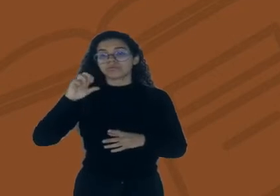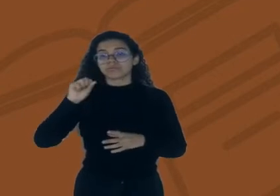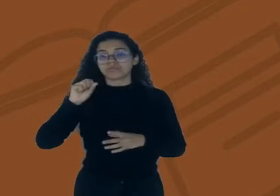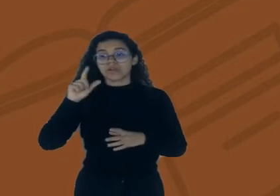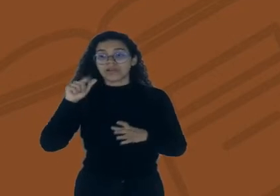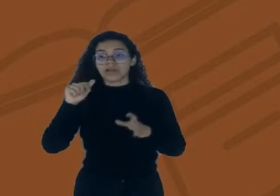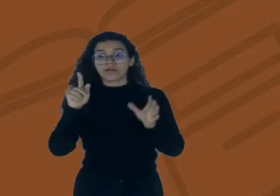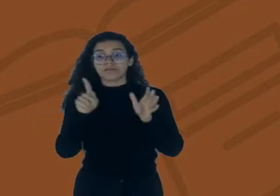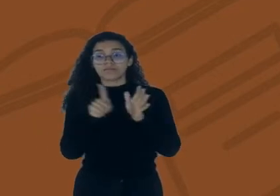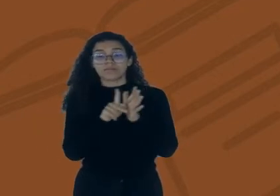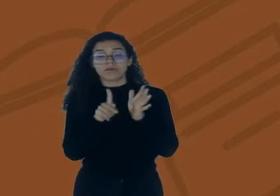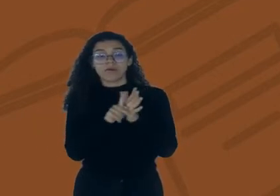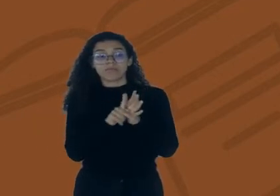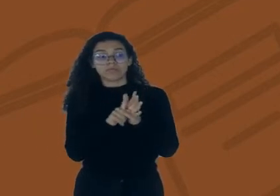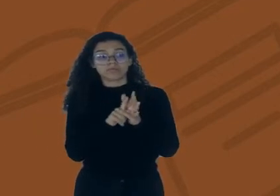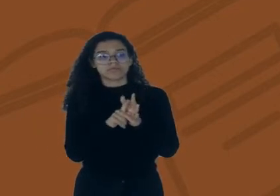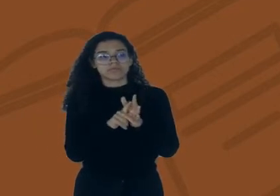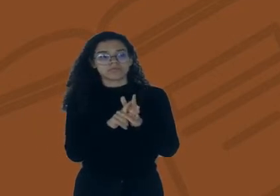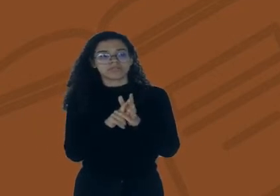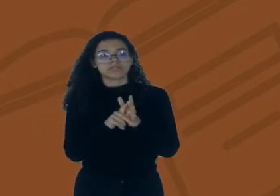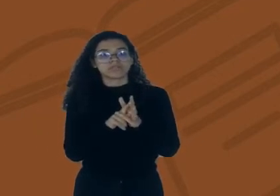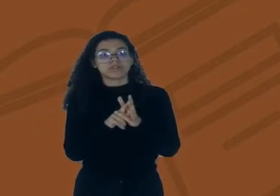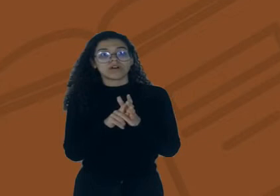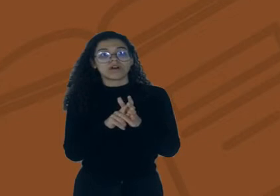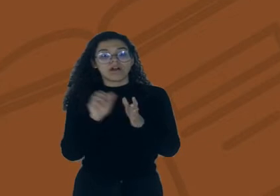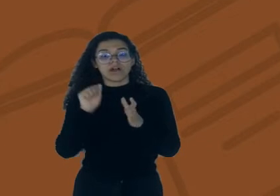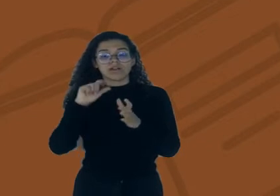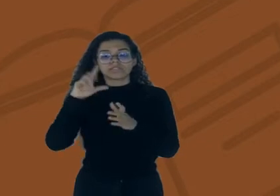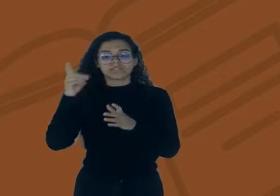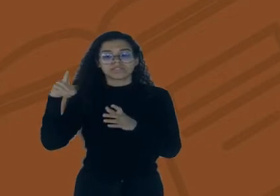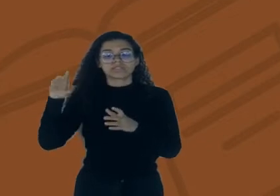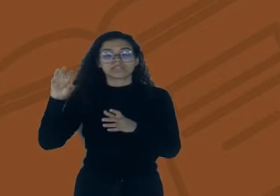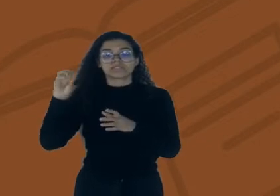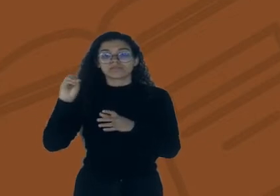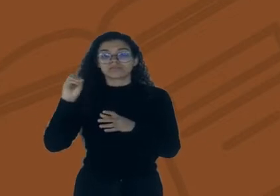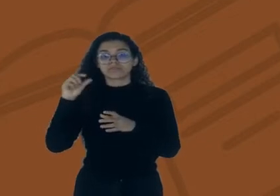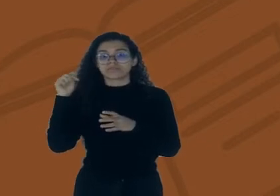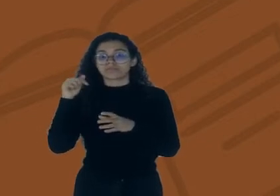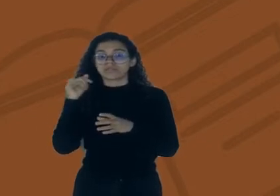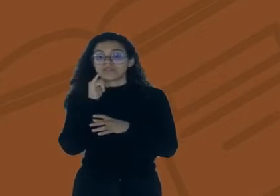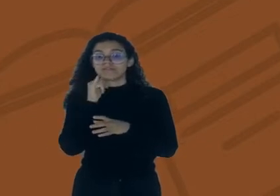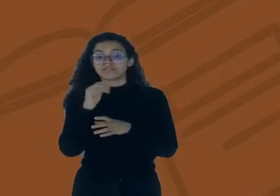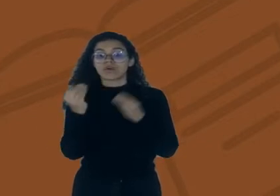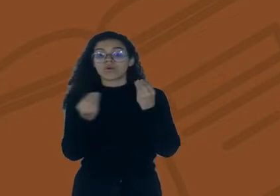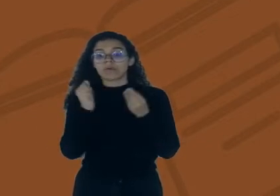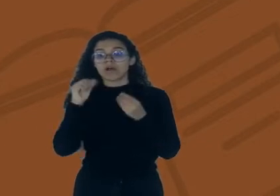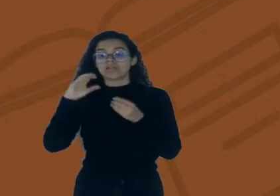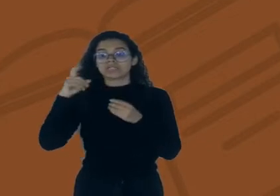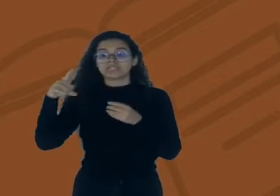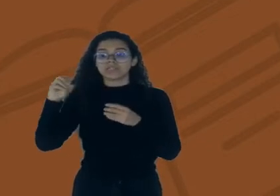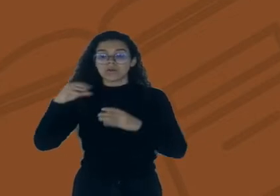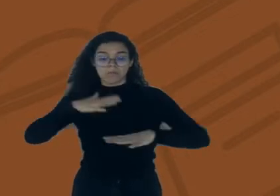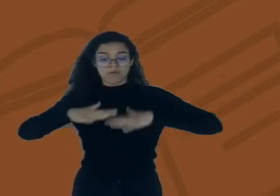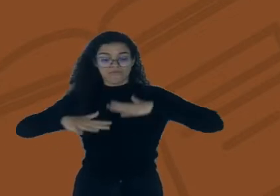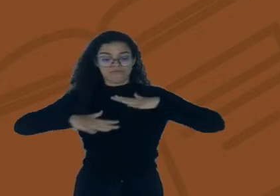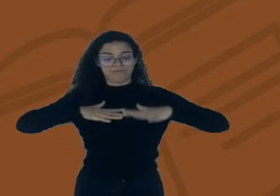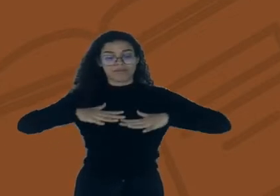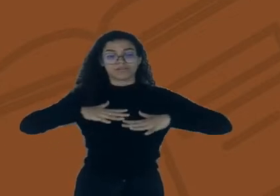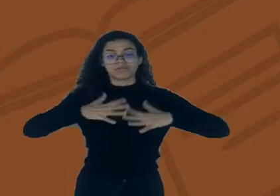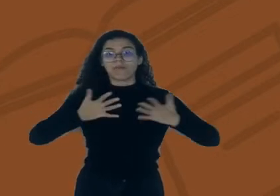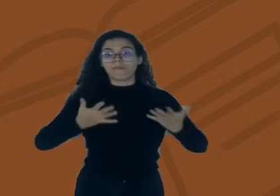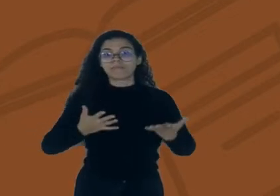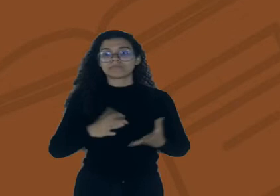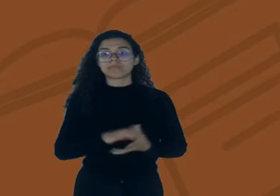as mensagens que implicam na realização de ação, de movimento. Ô, professor, e os